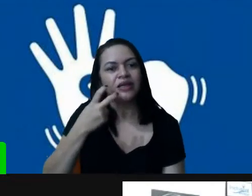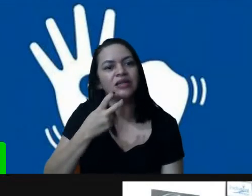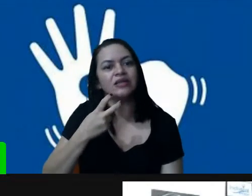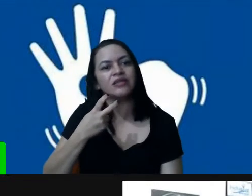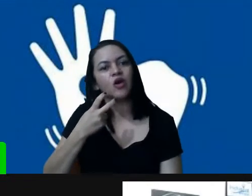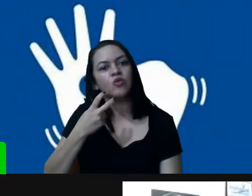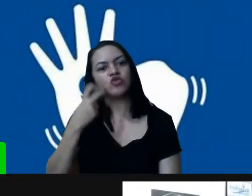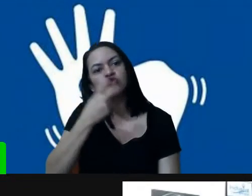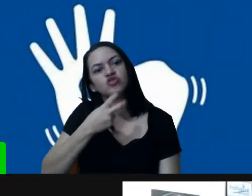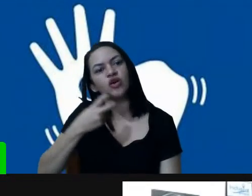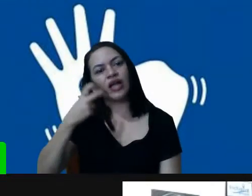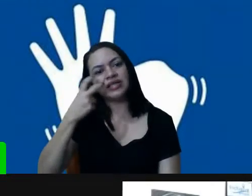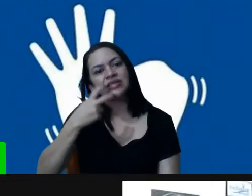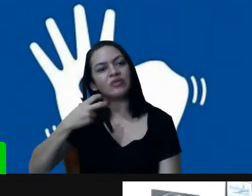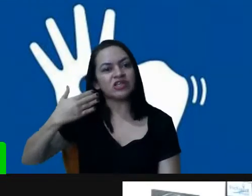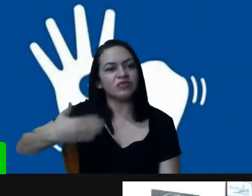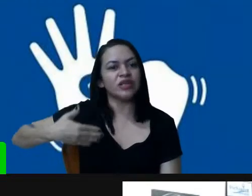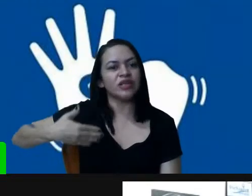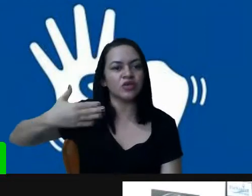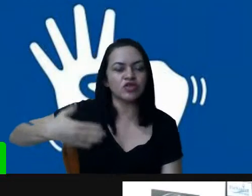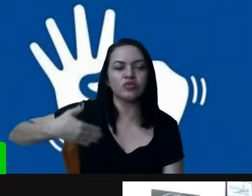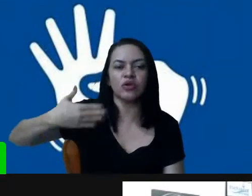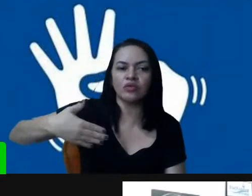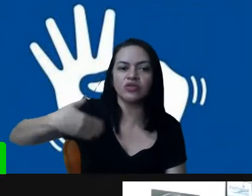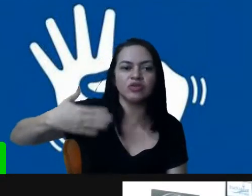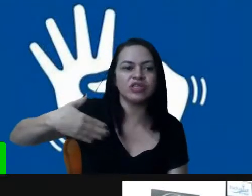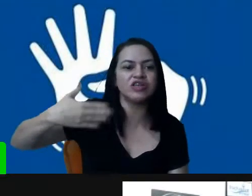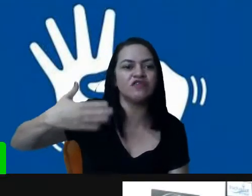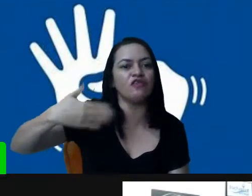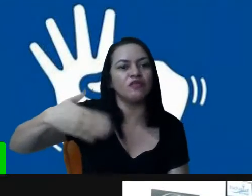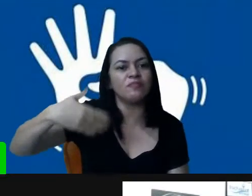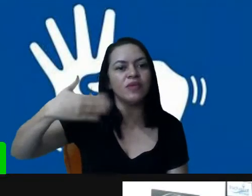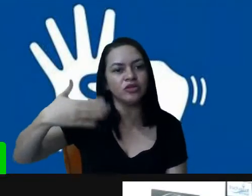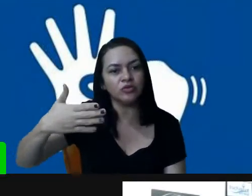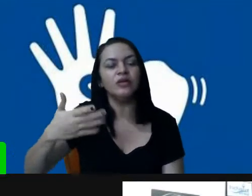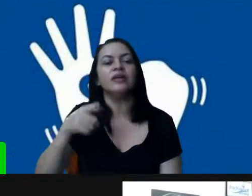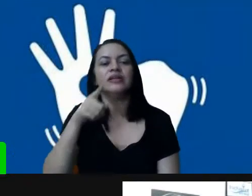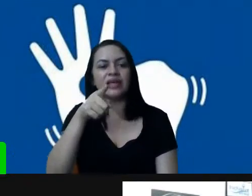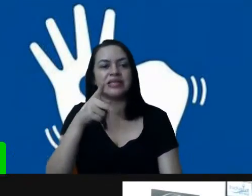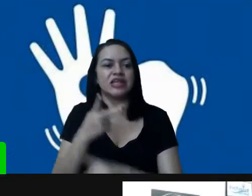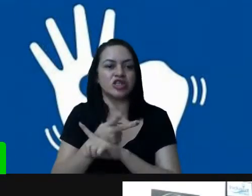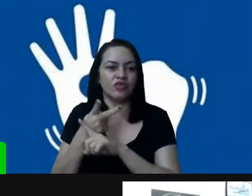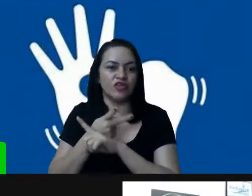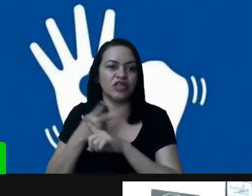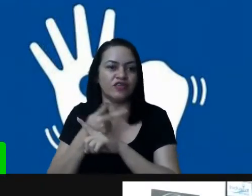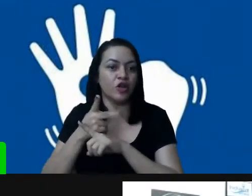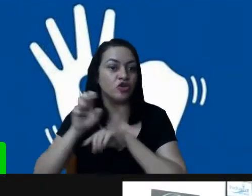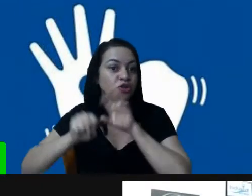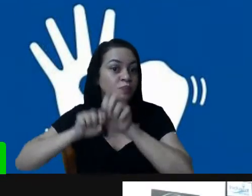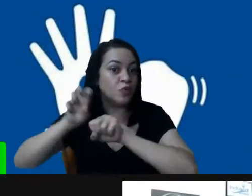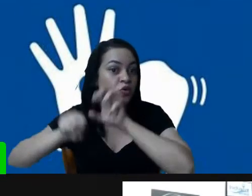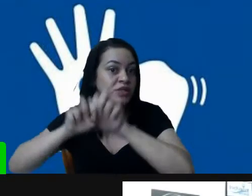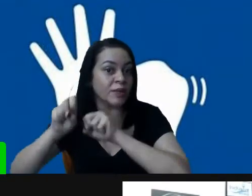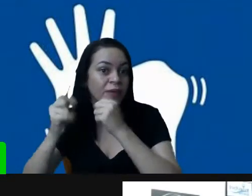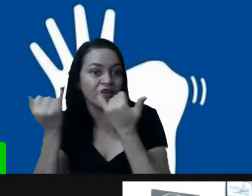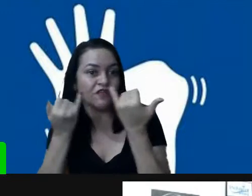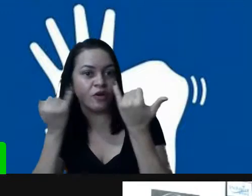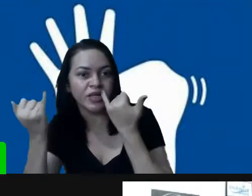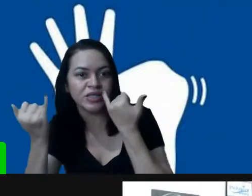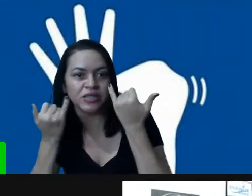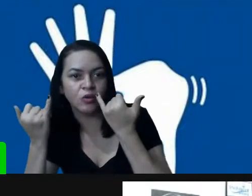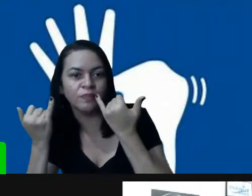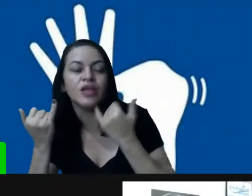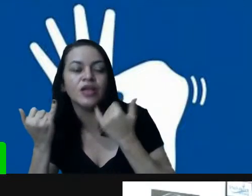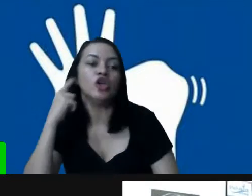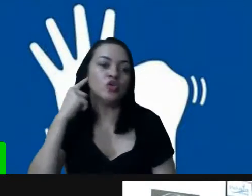né? Então, os surdos oralizados, eles vão tendo o seu desenvolvimento nessa questão que você falou de busca pela